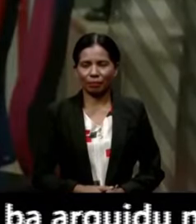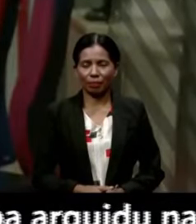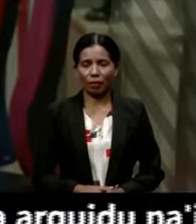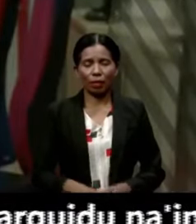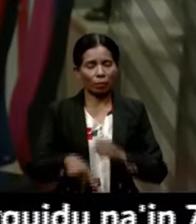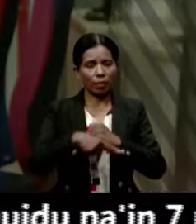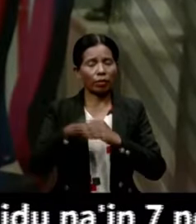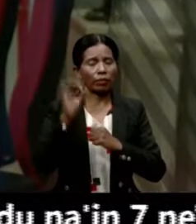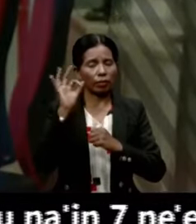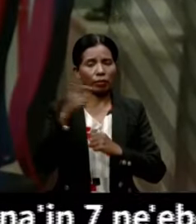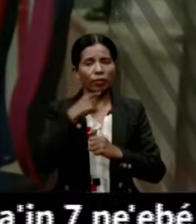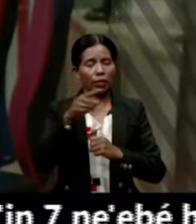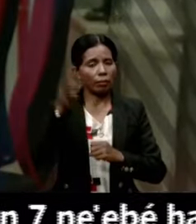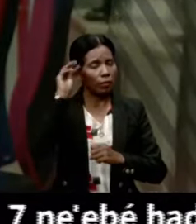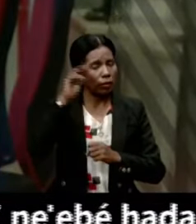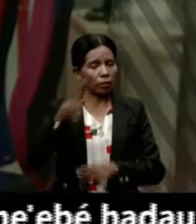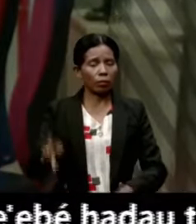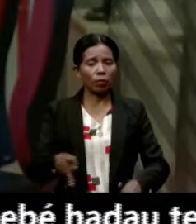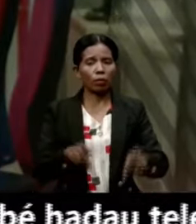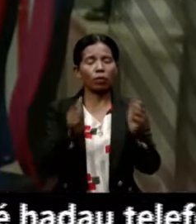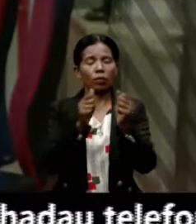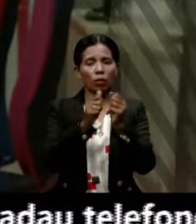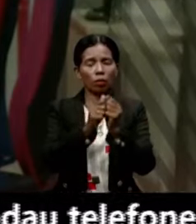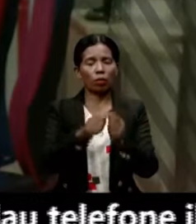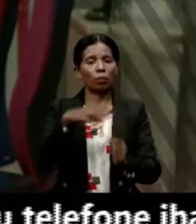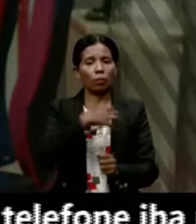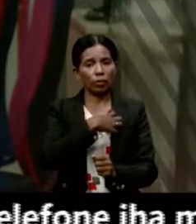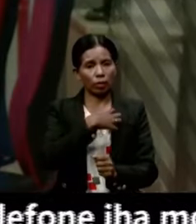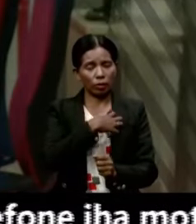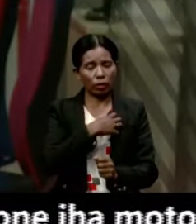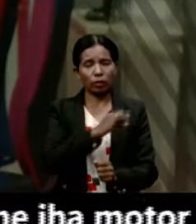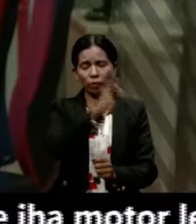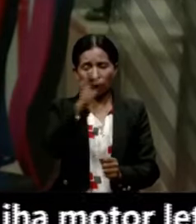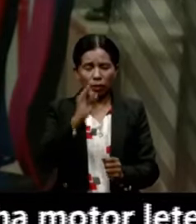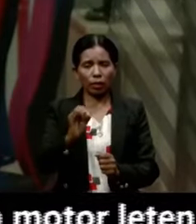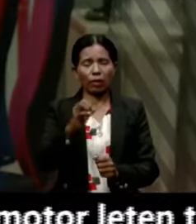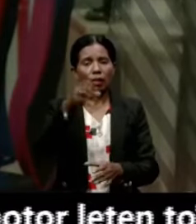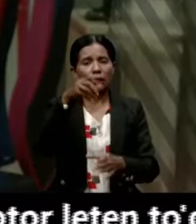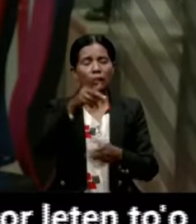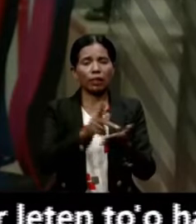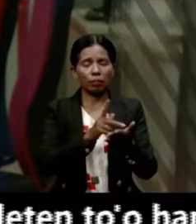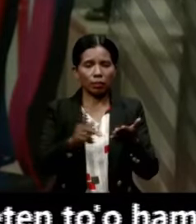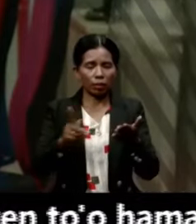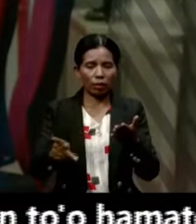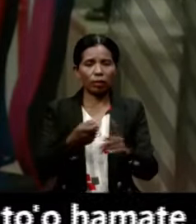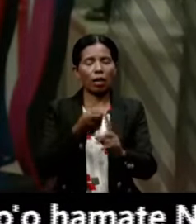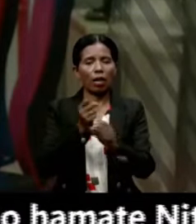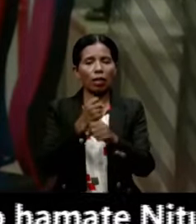Bancada Fretilin desafia Ministério Público ou PNTLI a investigar clã crime que comete russi